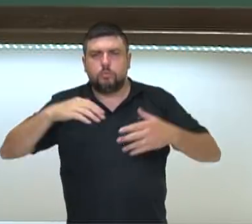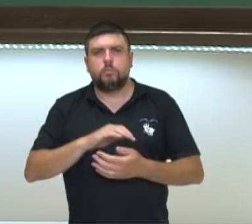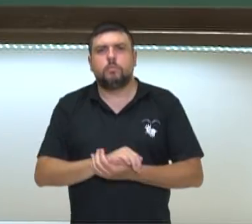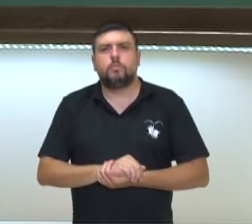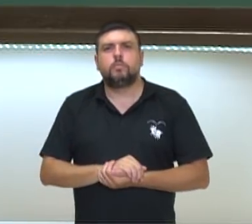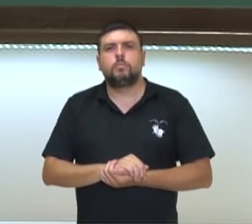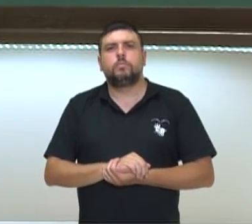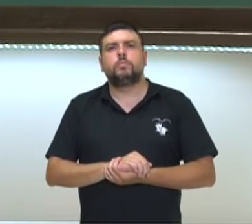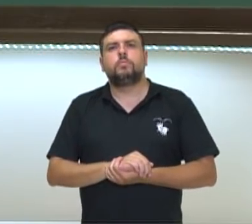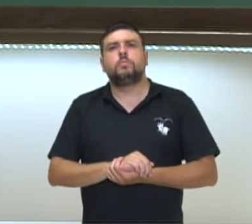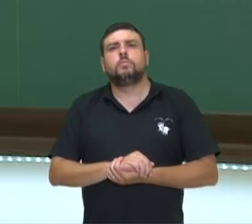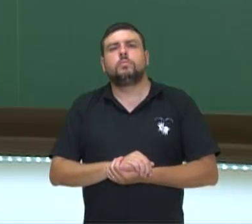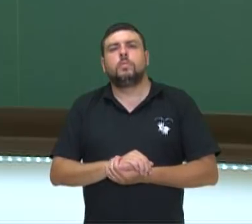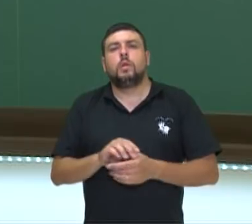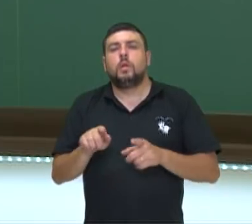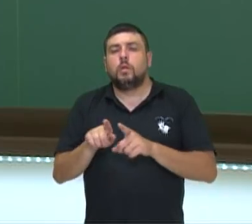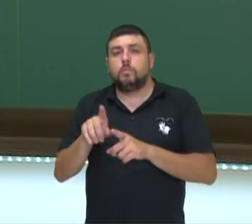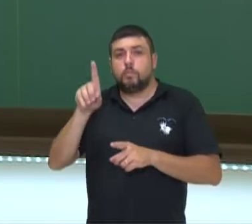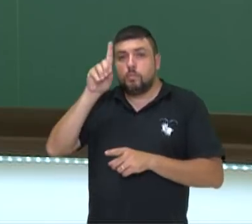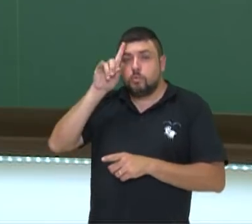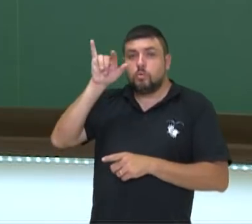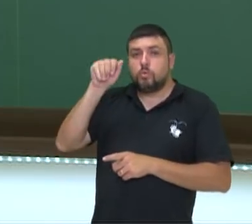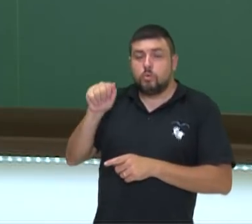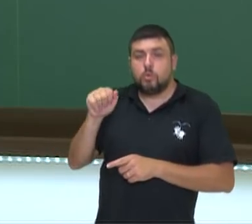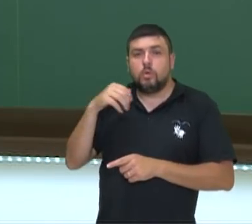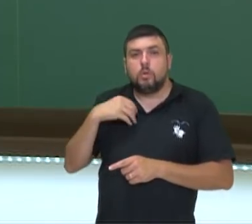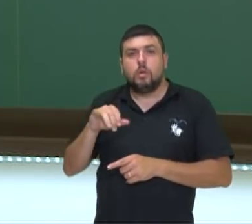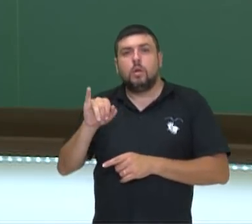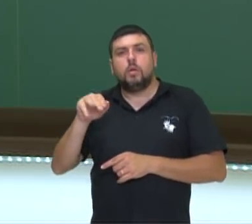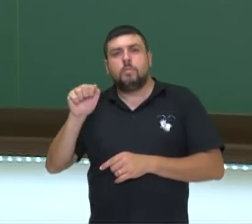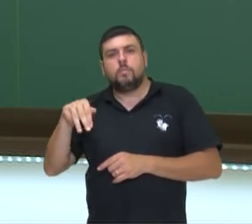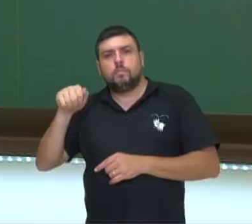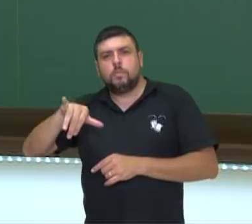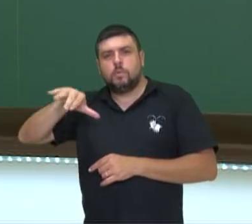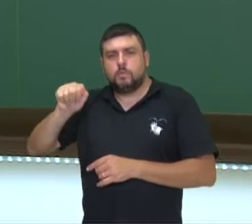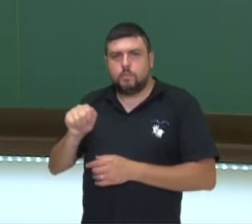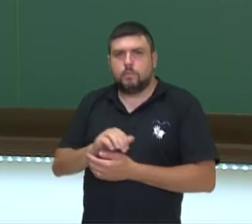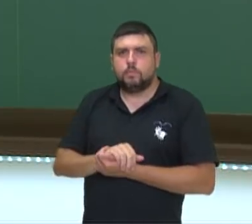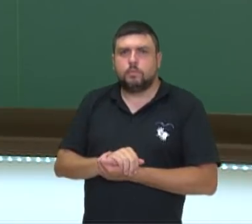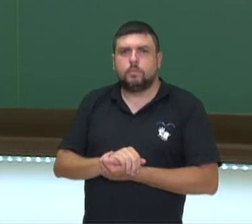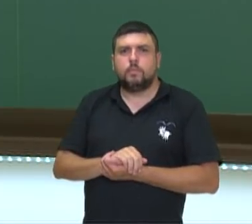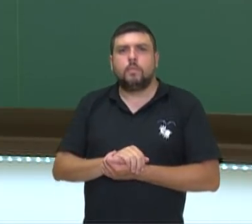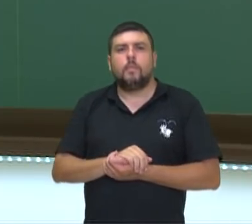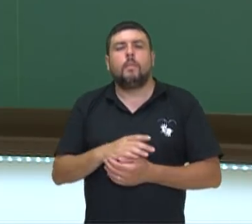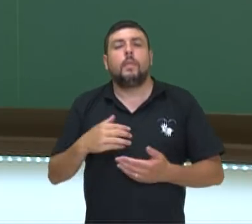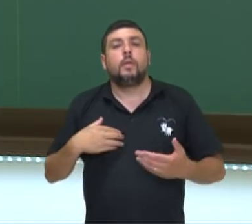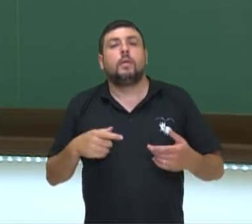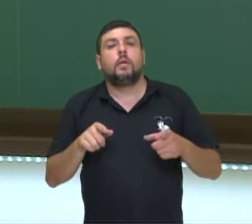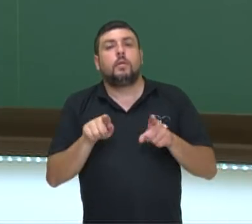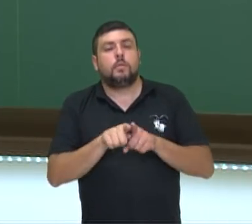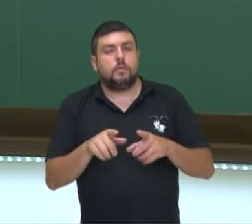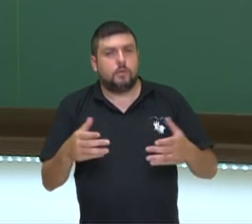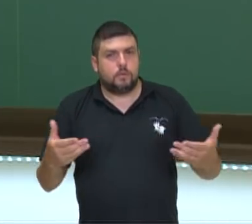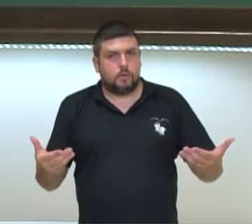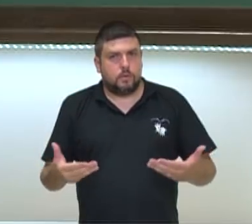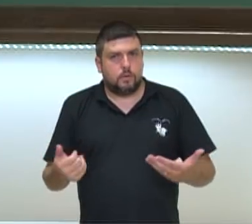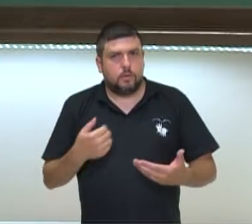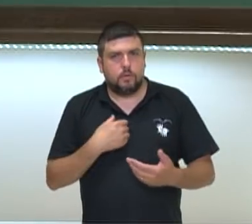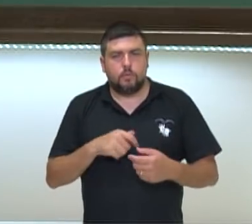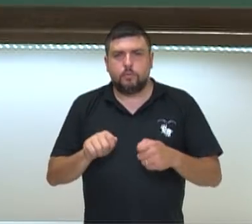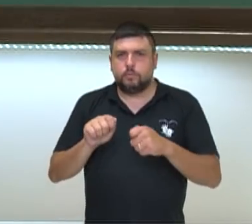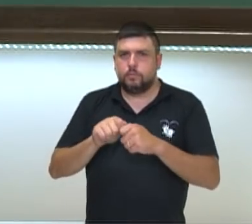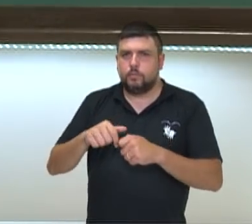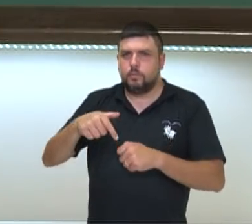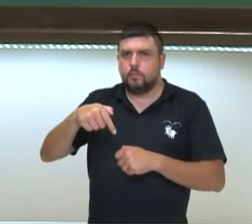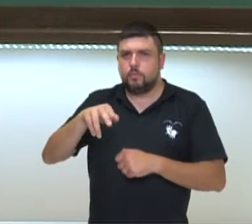comemorado, o dia de Iemanjá, no dia do orixá também é feito esses rituais, entre outros. Agora vamos fazer um quiz